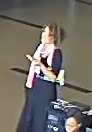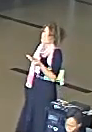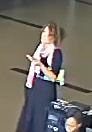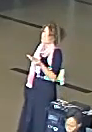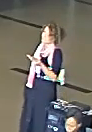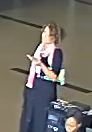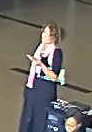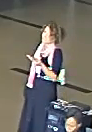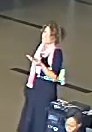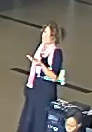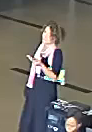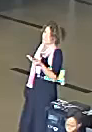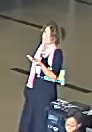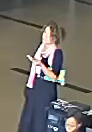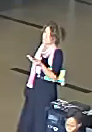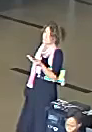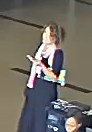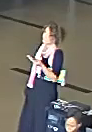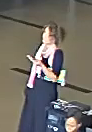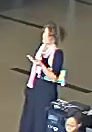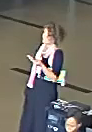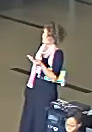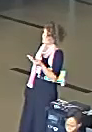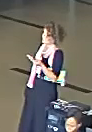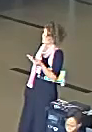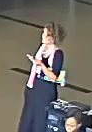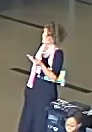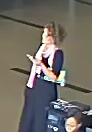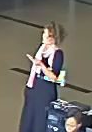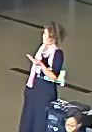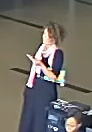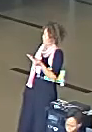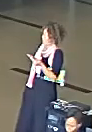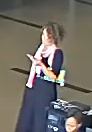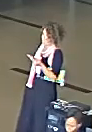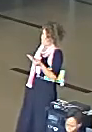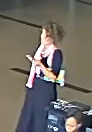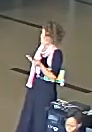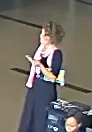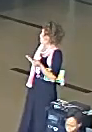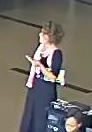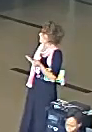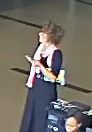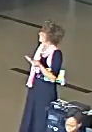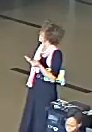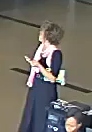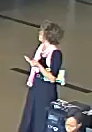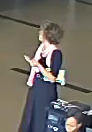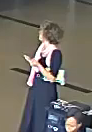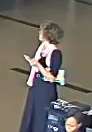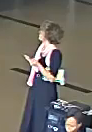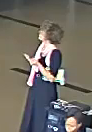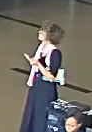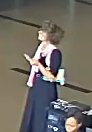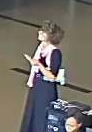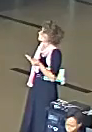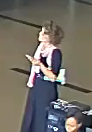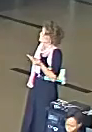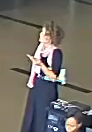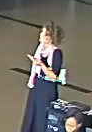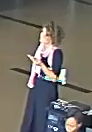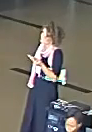eh da Constituição porque tinha lá a clausa a carta de direitos humanos e tudo mais mas eu não vou